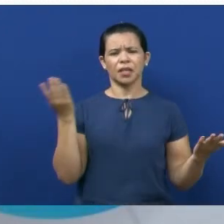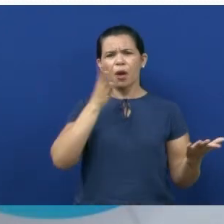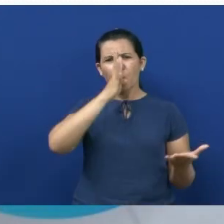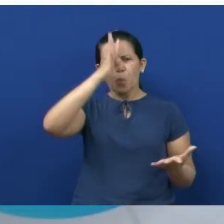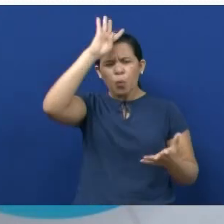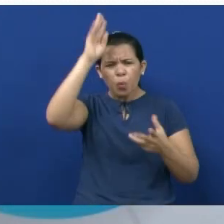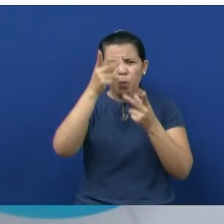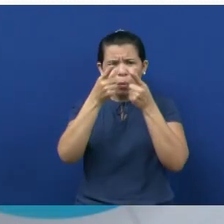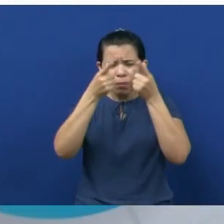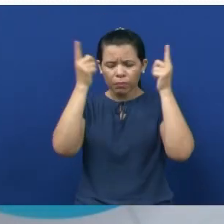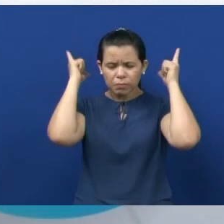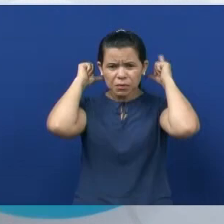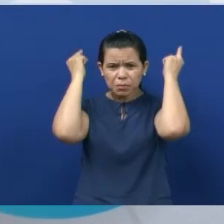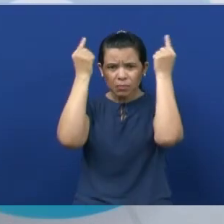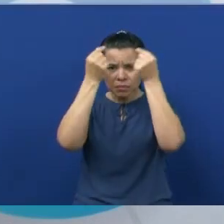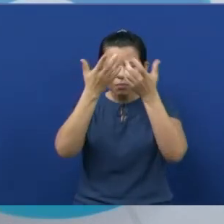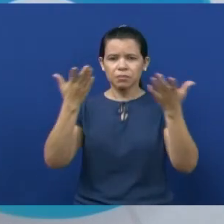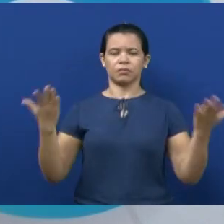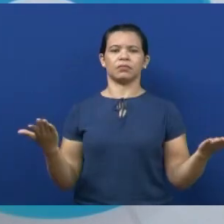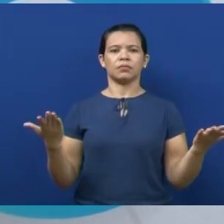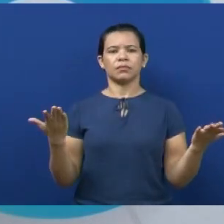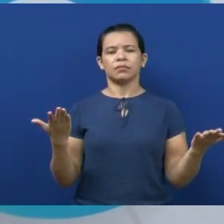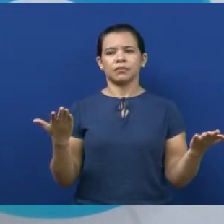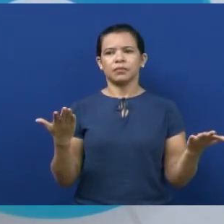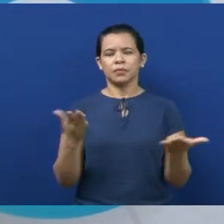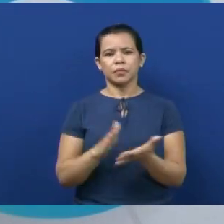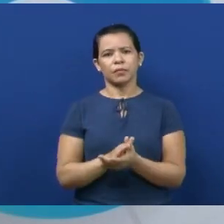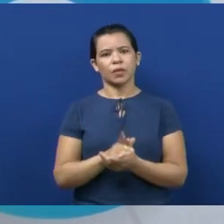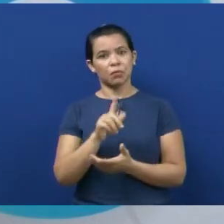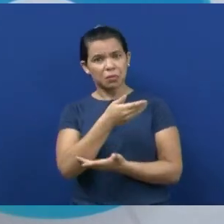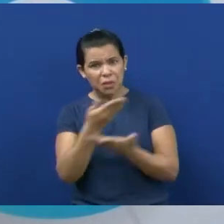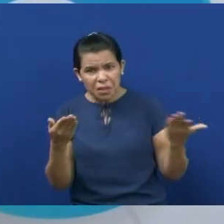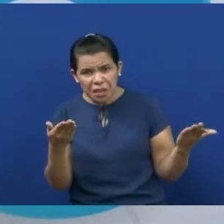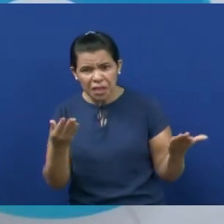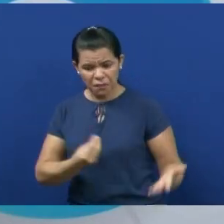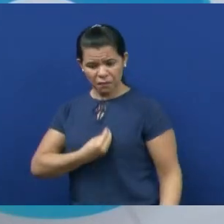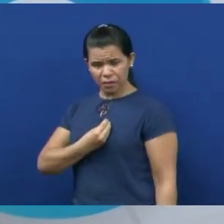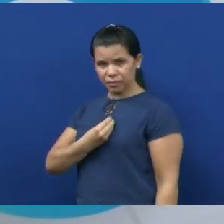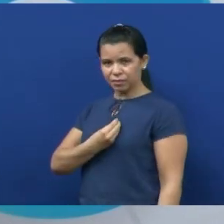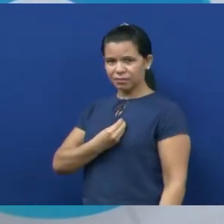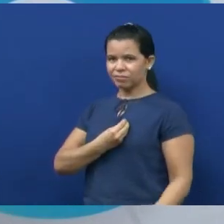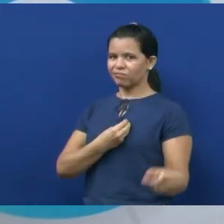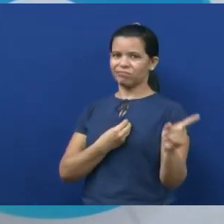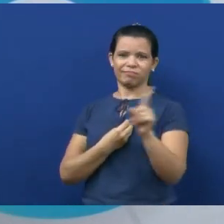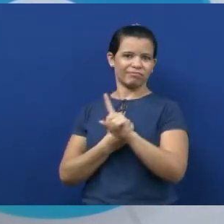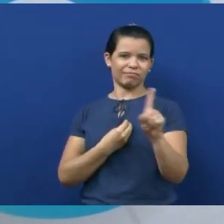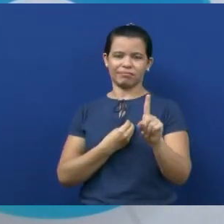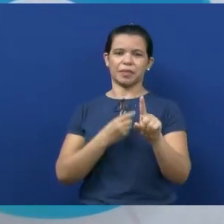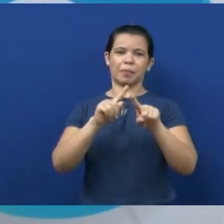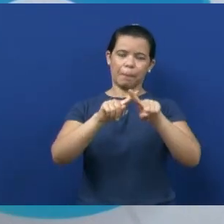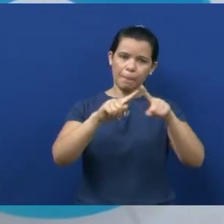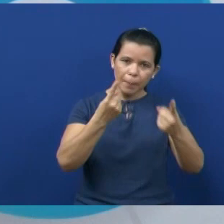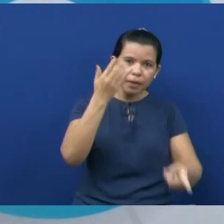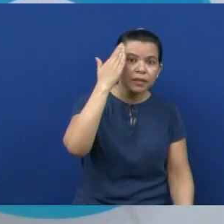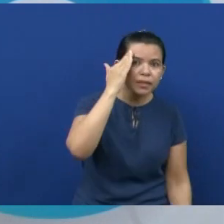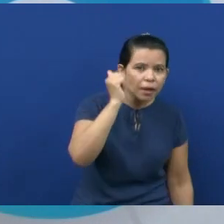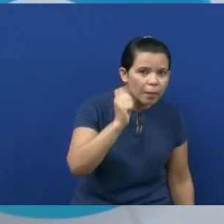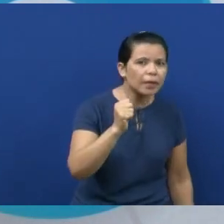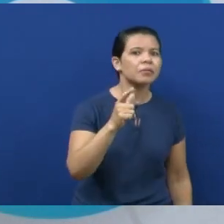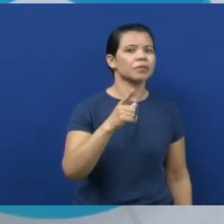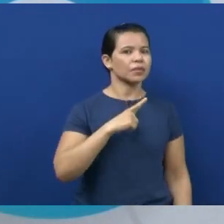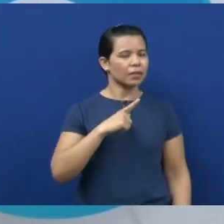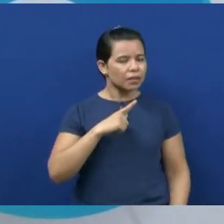Vocês vivenciaram isso? Não. Nós sabemos que existiu devido ao quê? O livro, devido